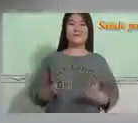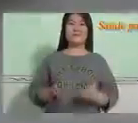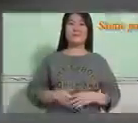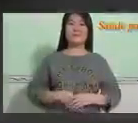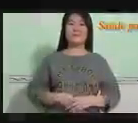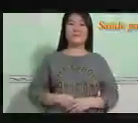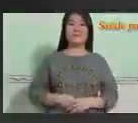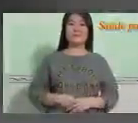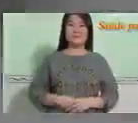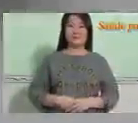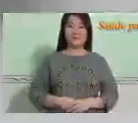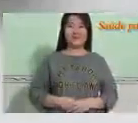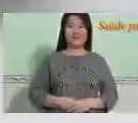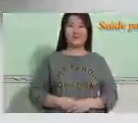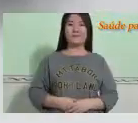arritmia cardíaca,